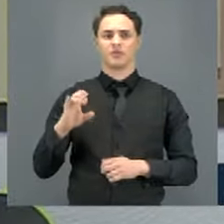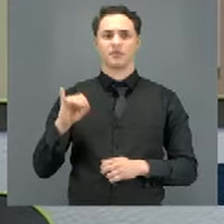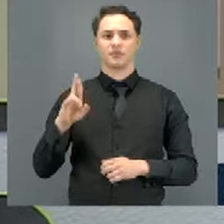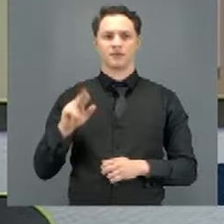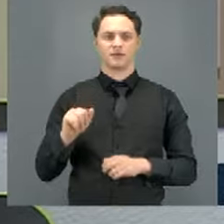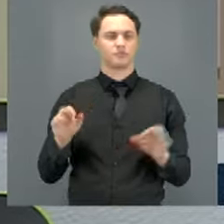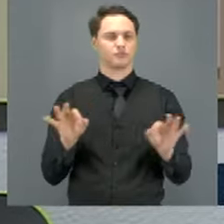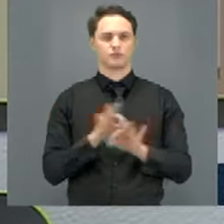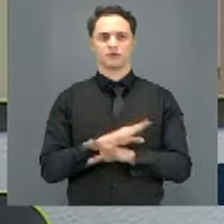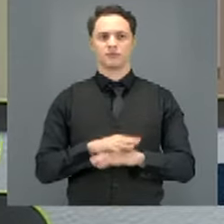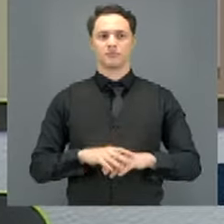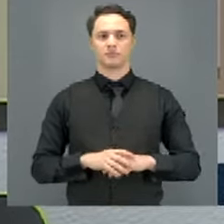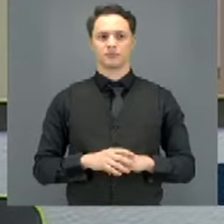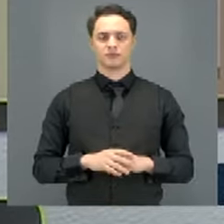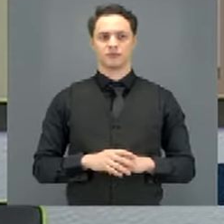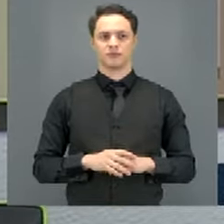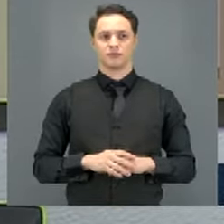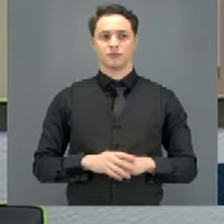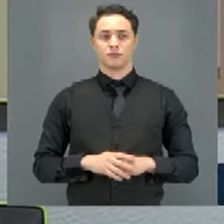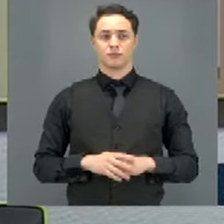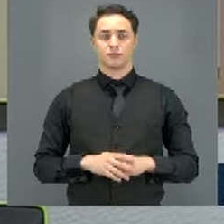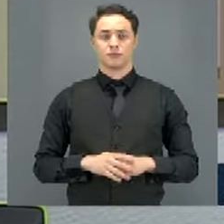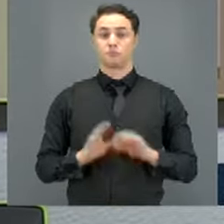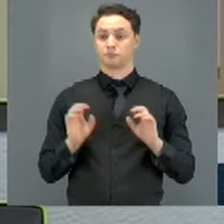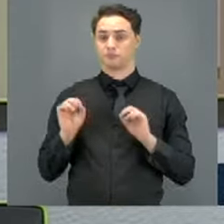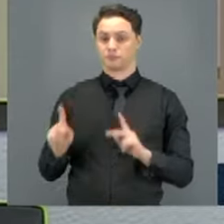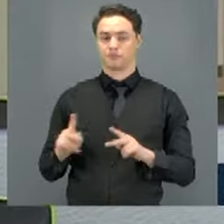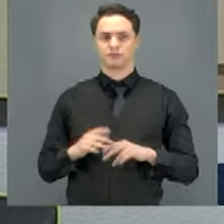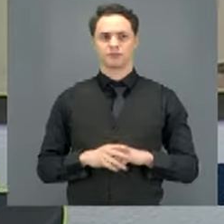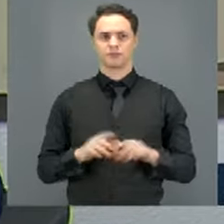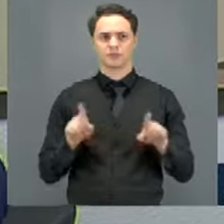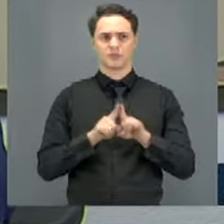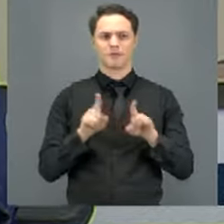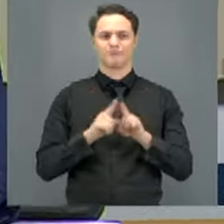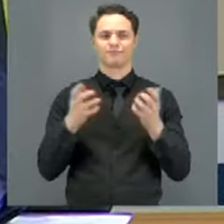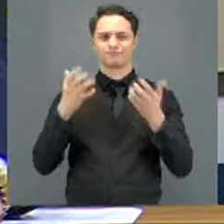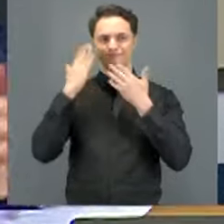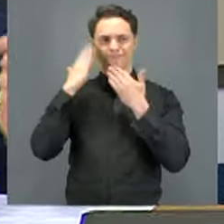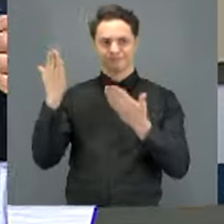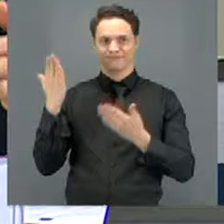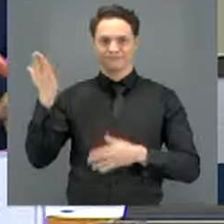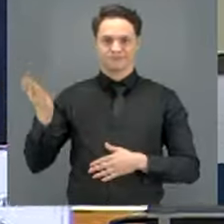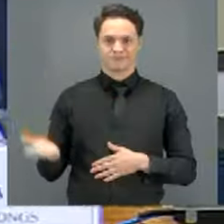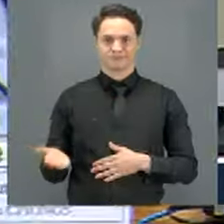É isso. Ok. Ok, só nos resta agradecer, viu?